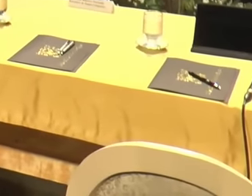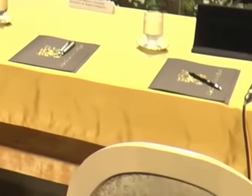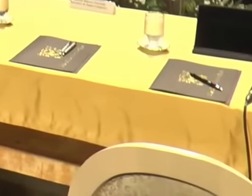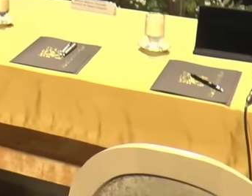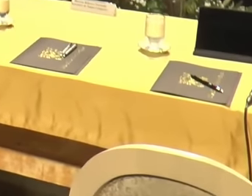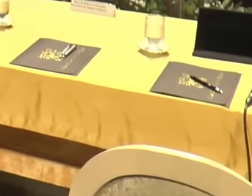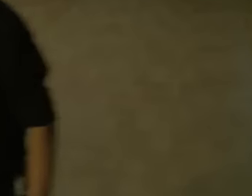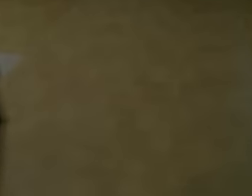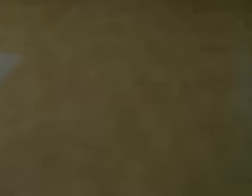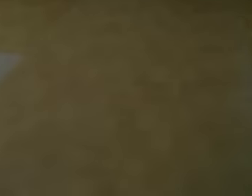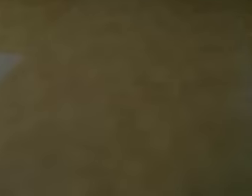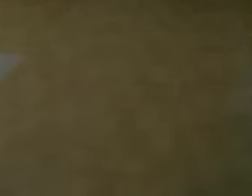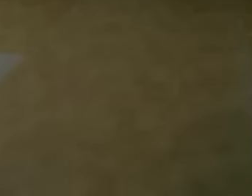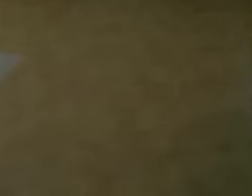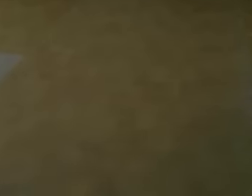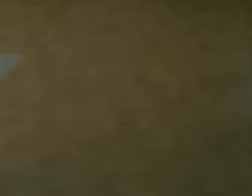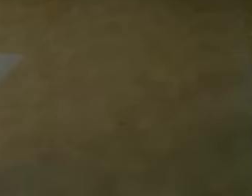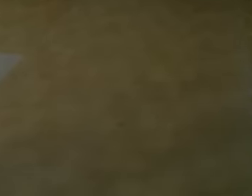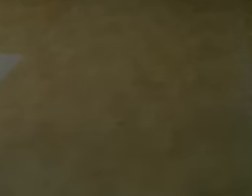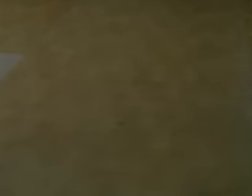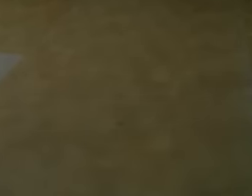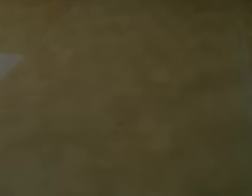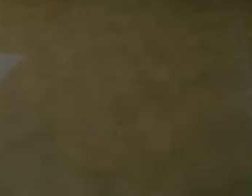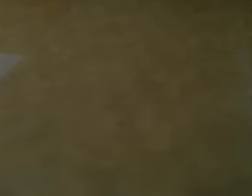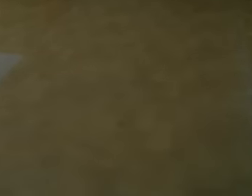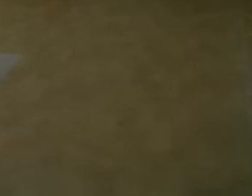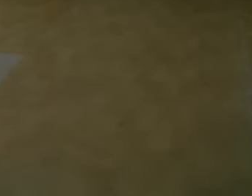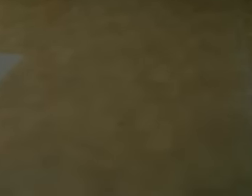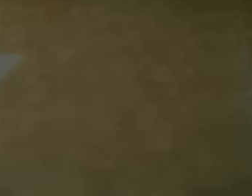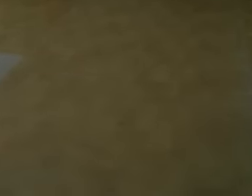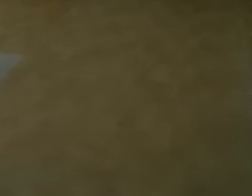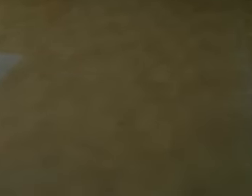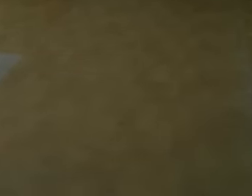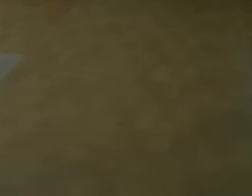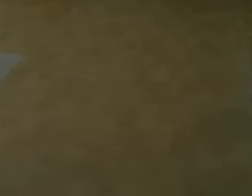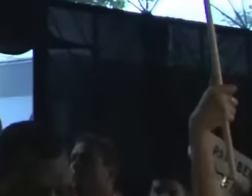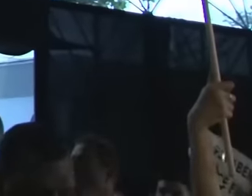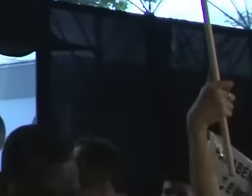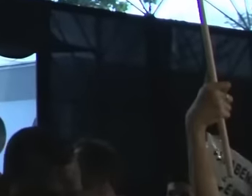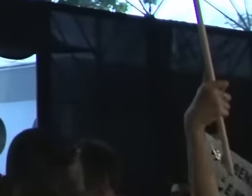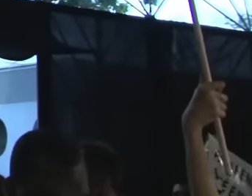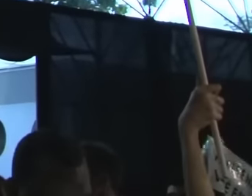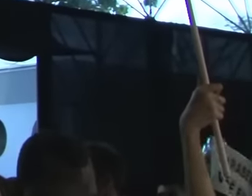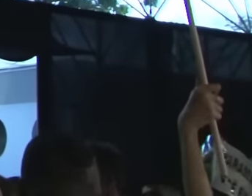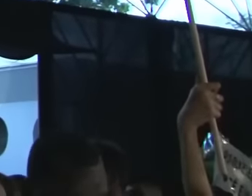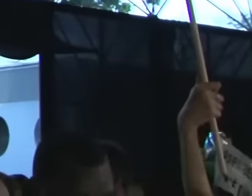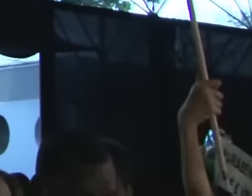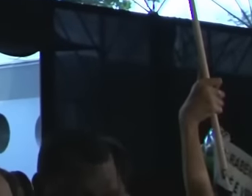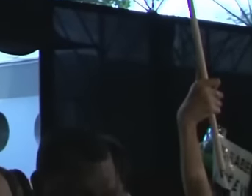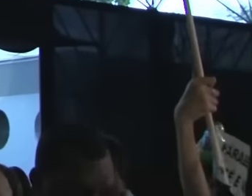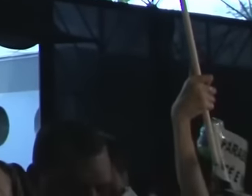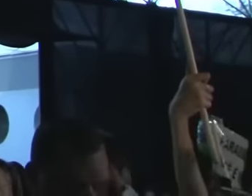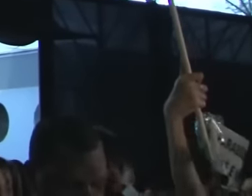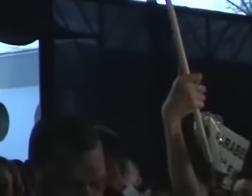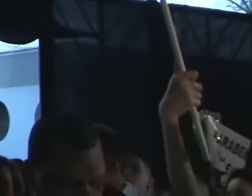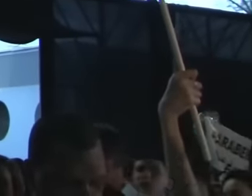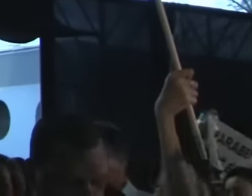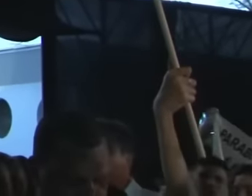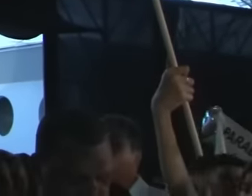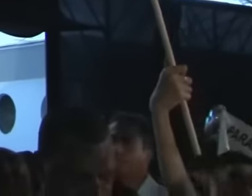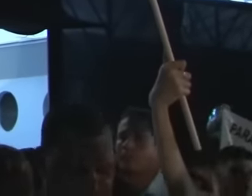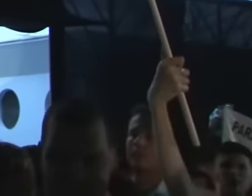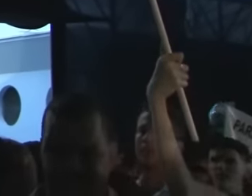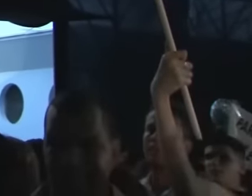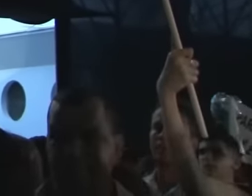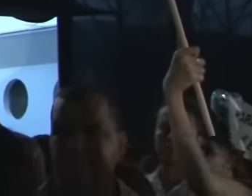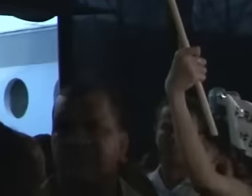perfect day to spend alone with you. I will follow you, with